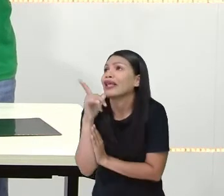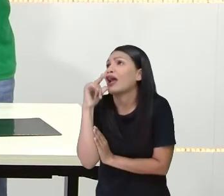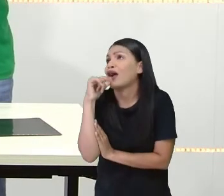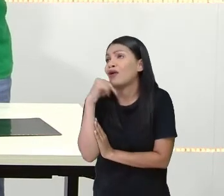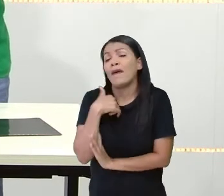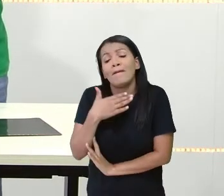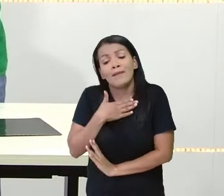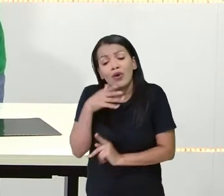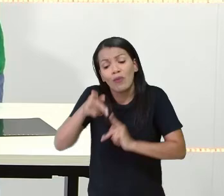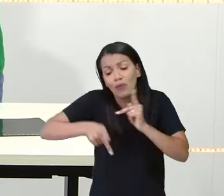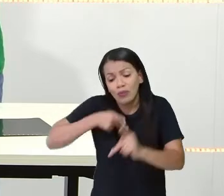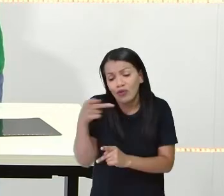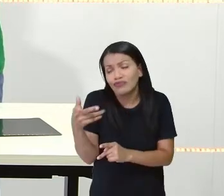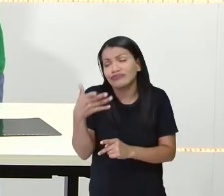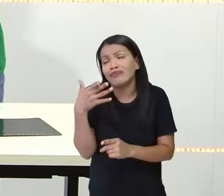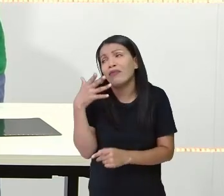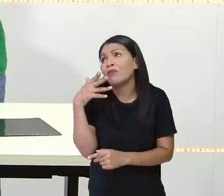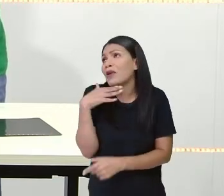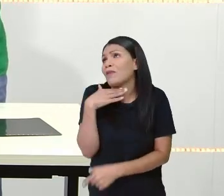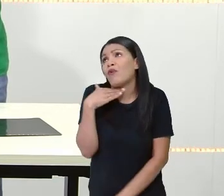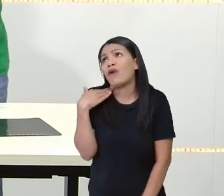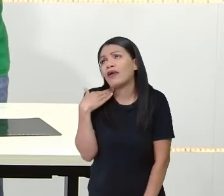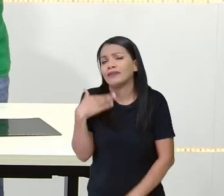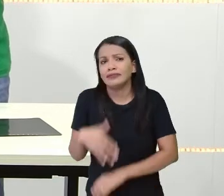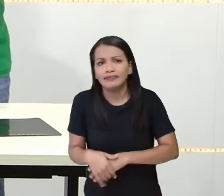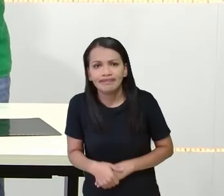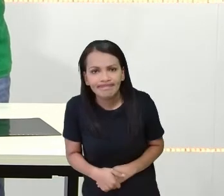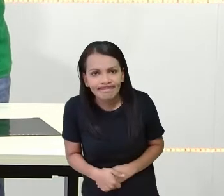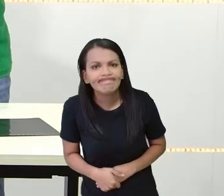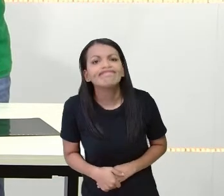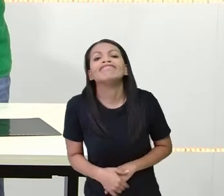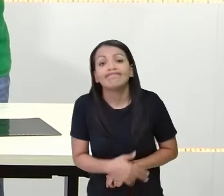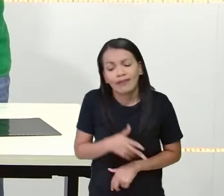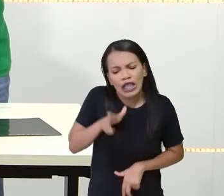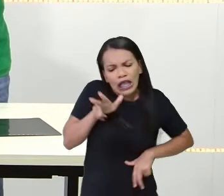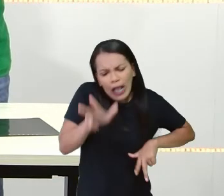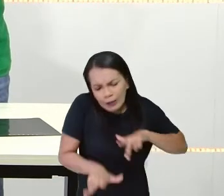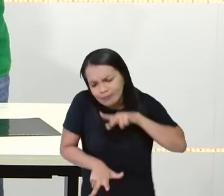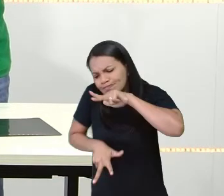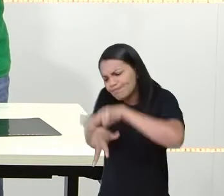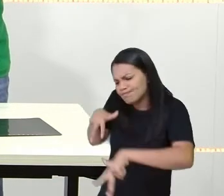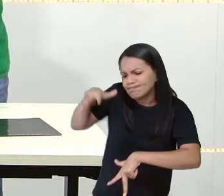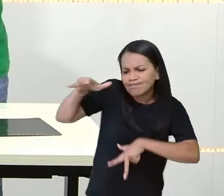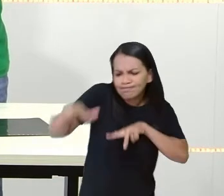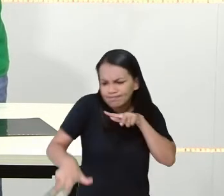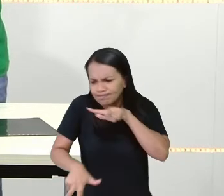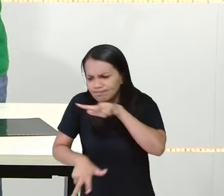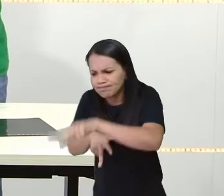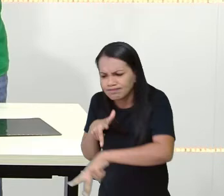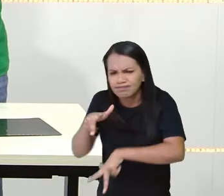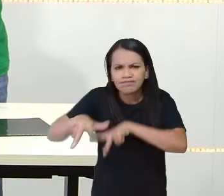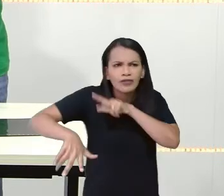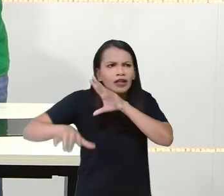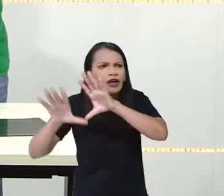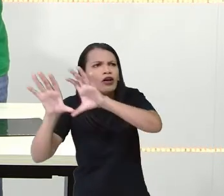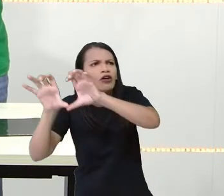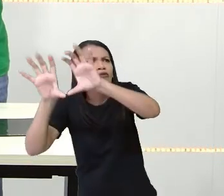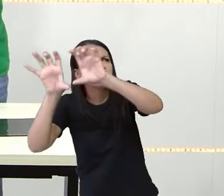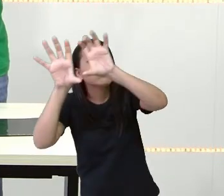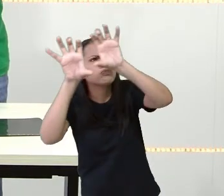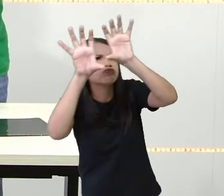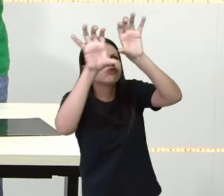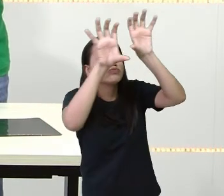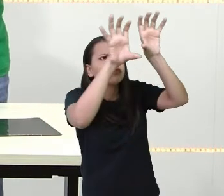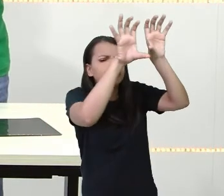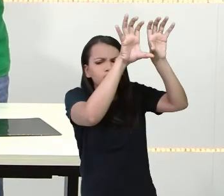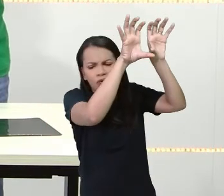vai morrer. E ela começou a correr e a nuvem começou a admirar aquela situação